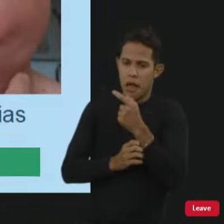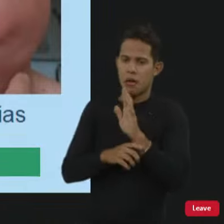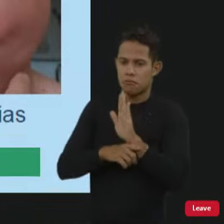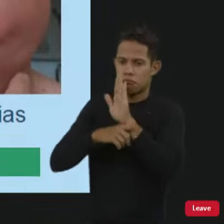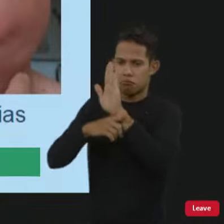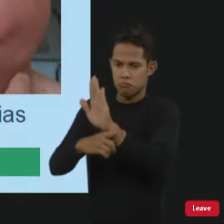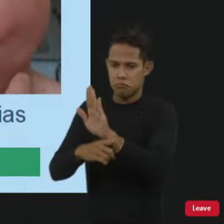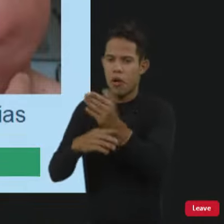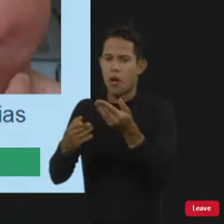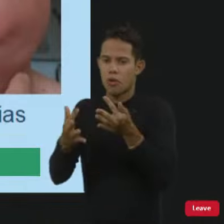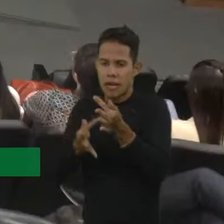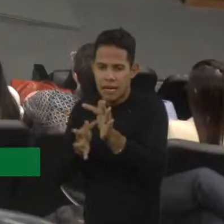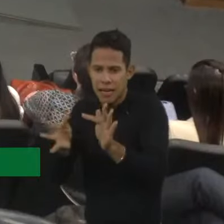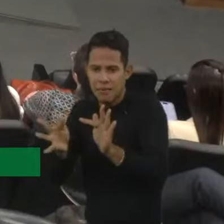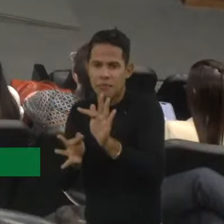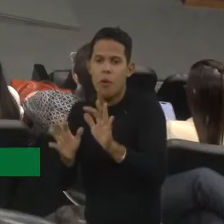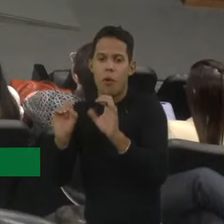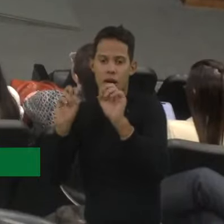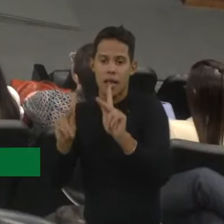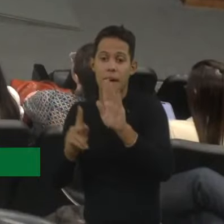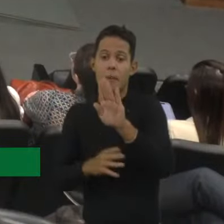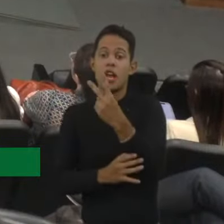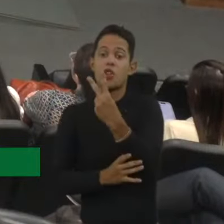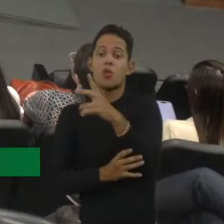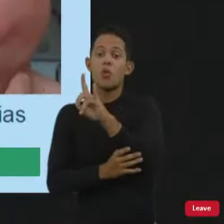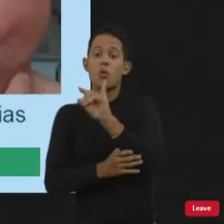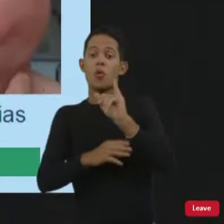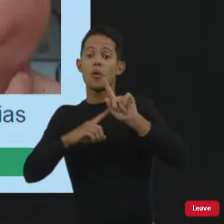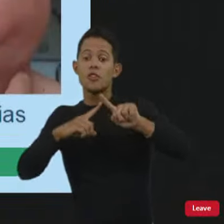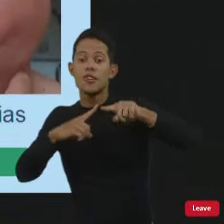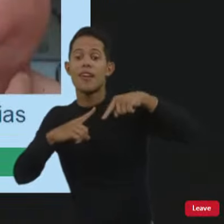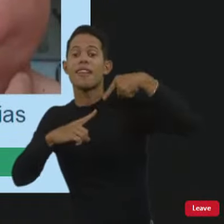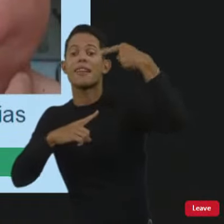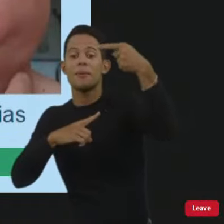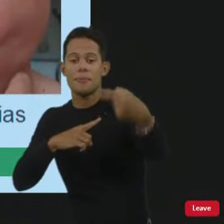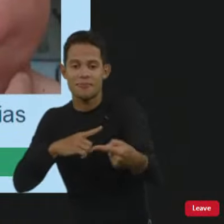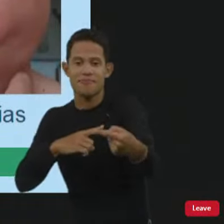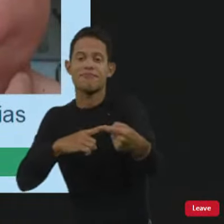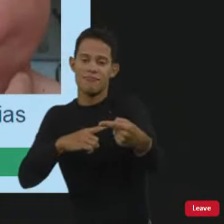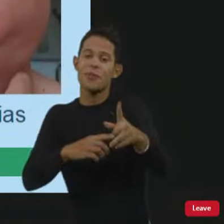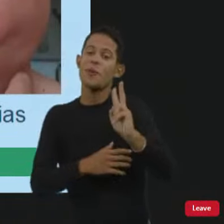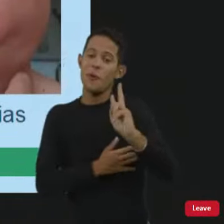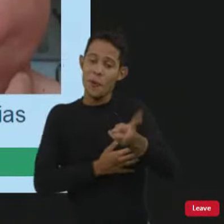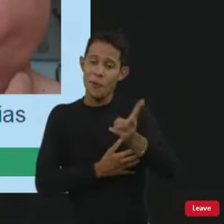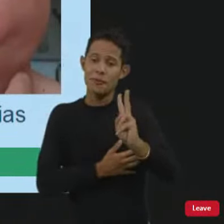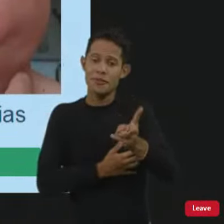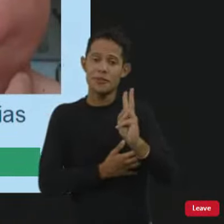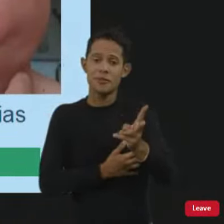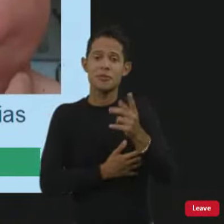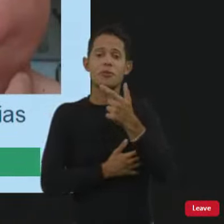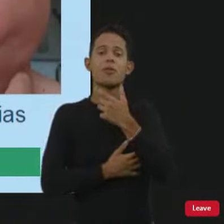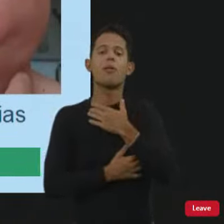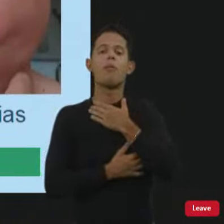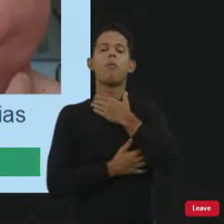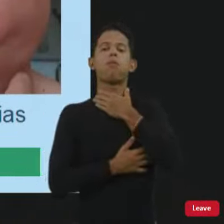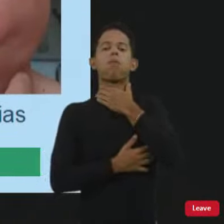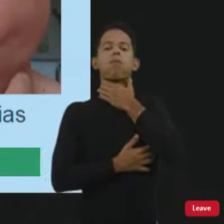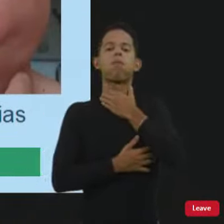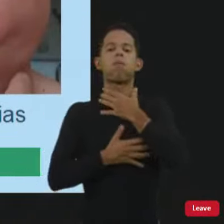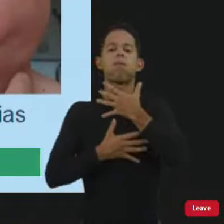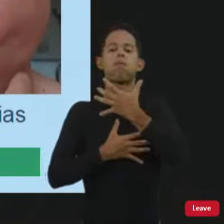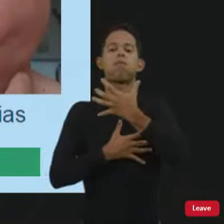sido tratado, 2 dias depois, olha como ele ainda tem um pouco de inchaço, esse inchaço ainda aqui descendo para a garganta, né?